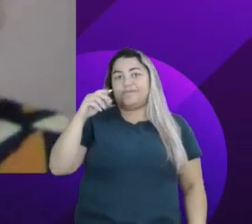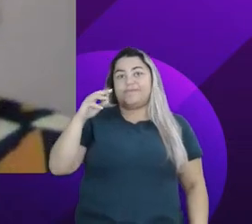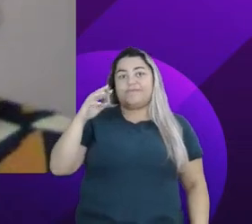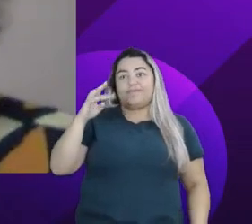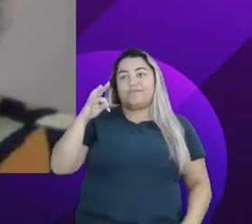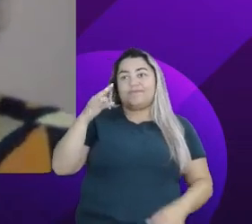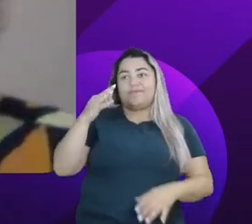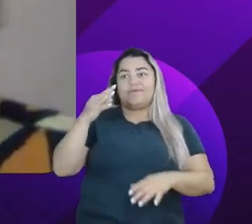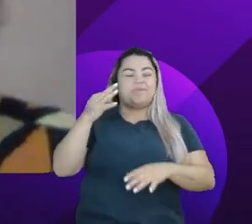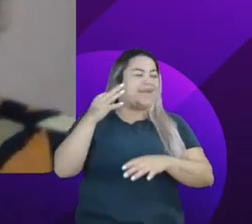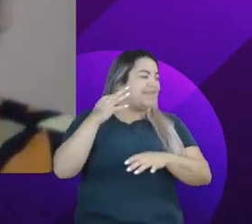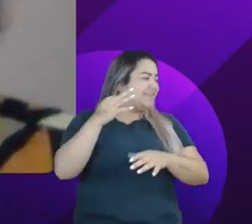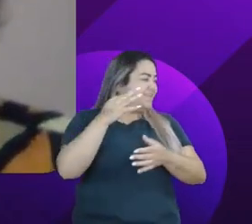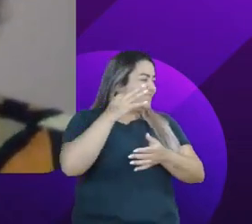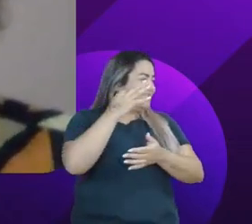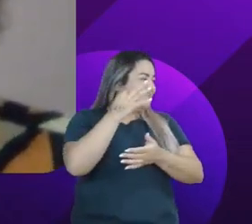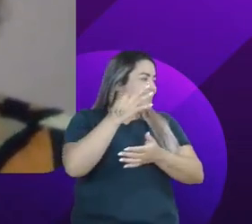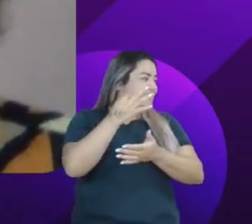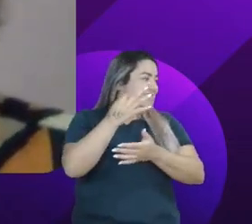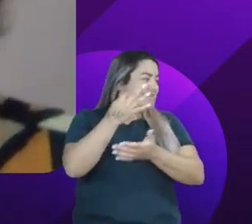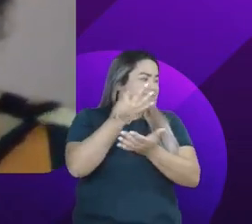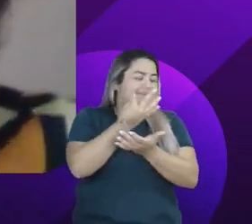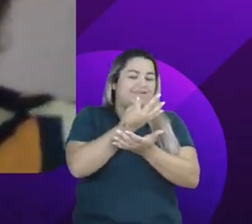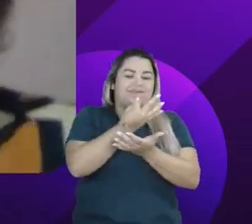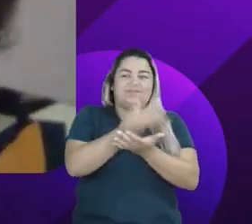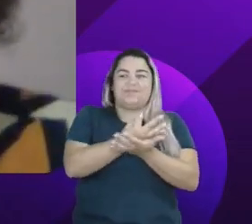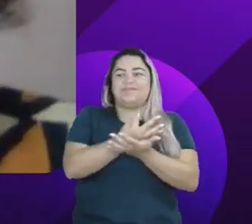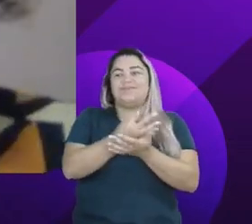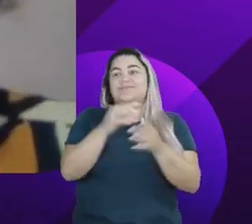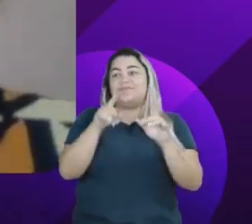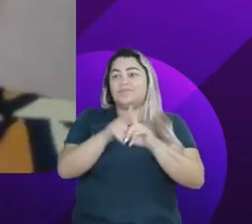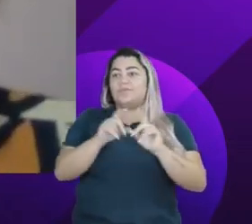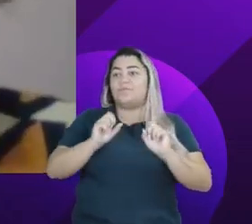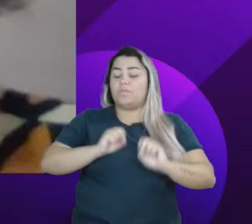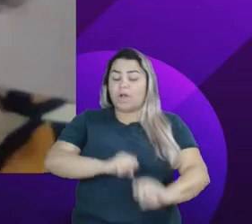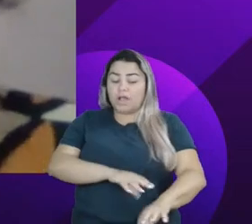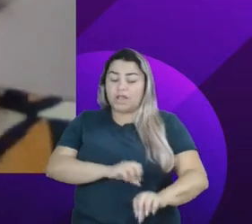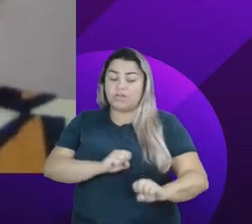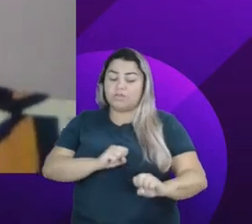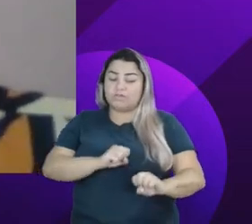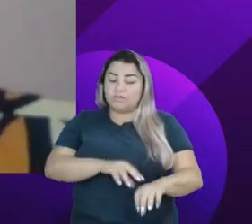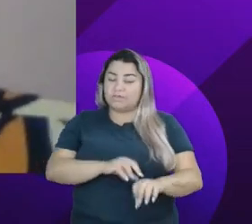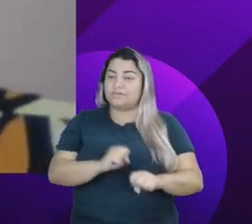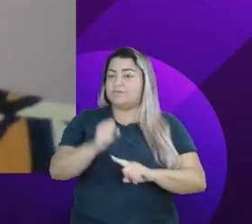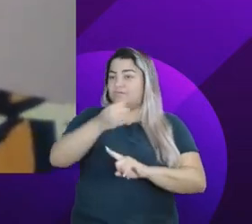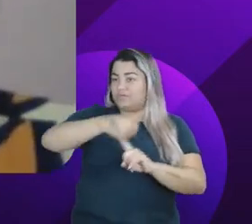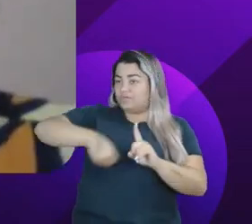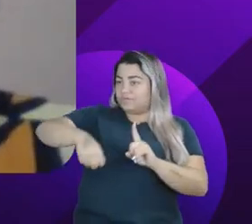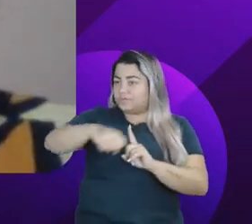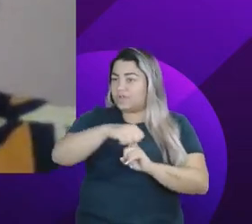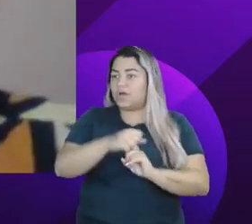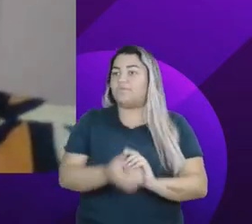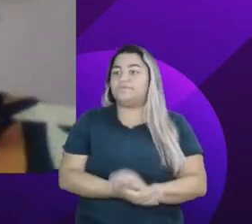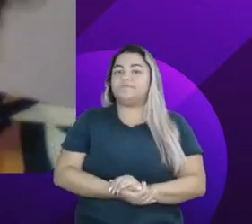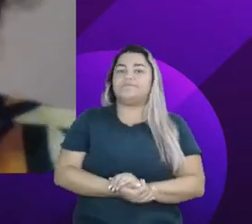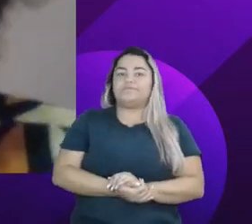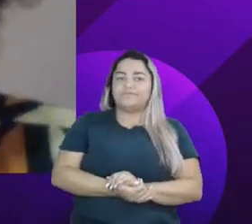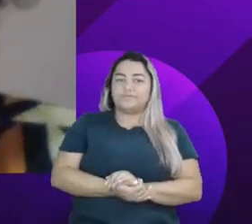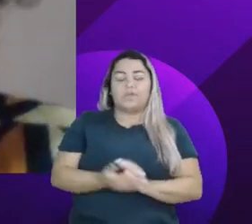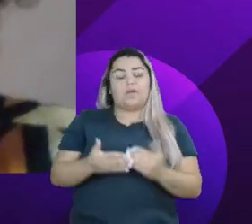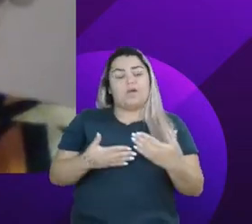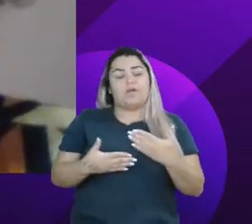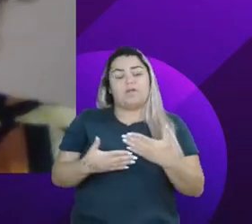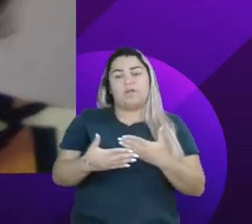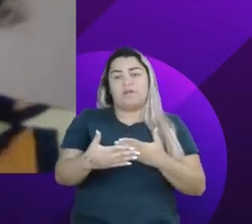Teresina e sou uma educadora social que, ao